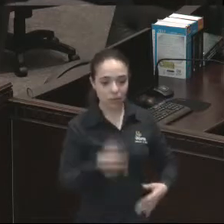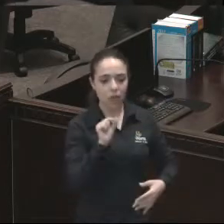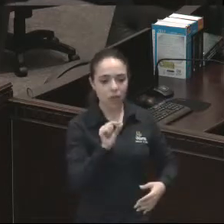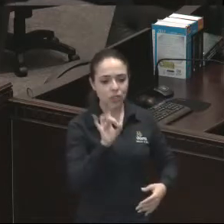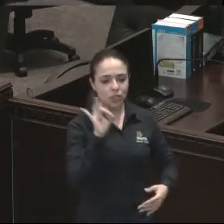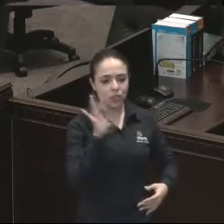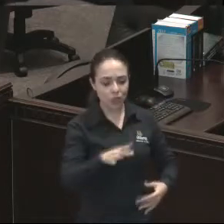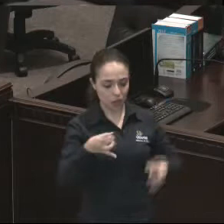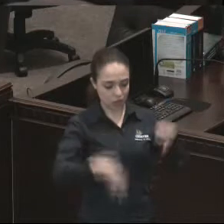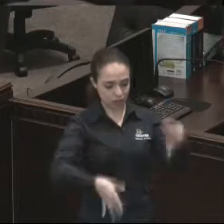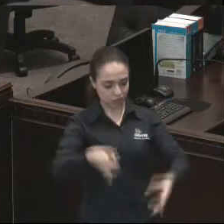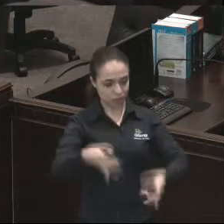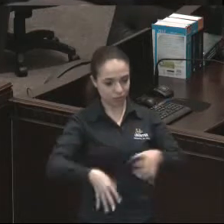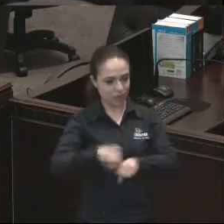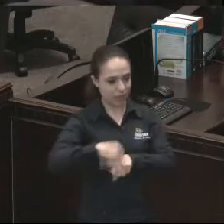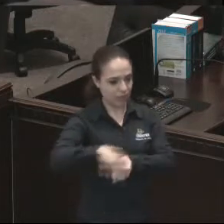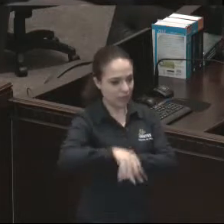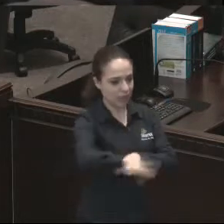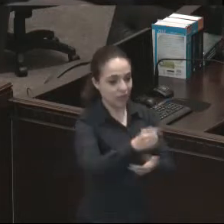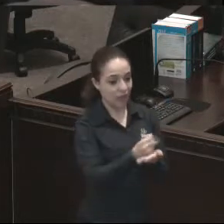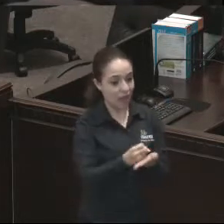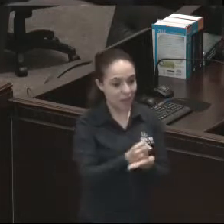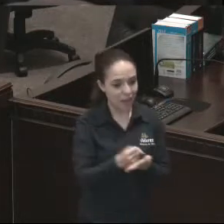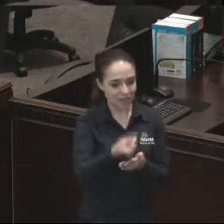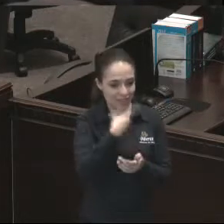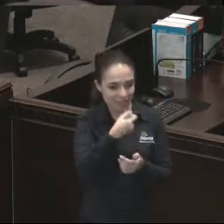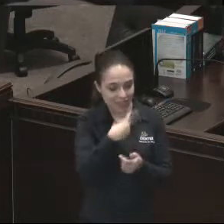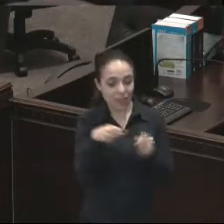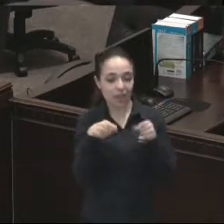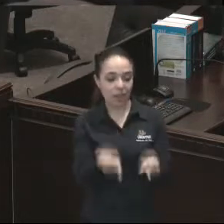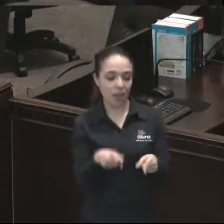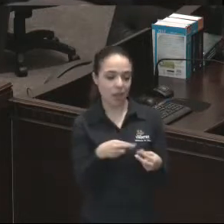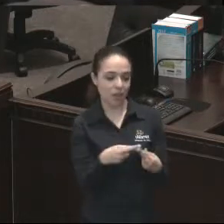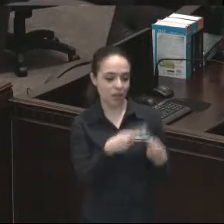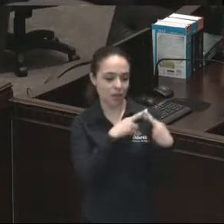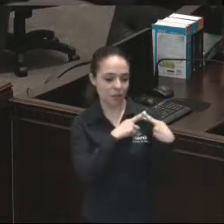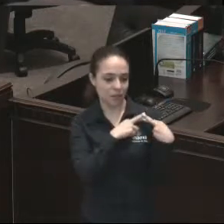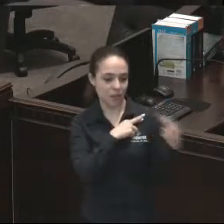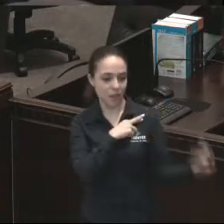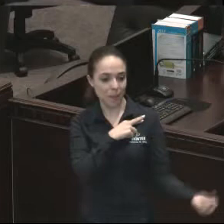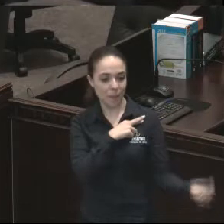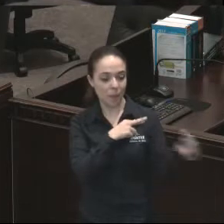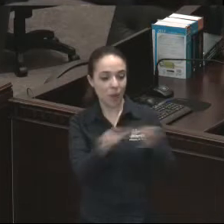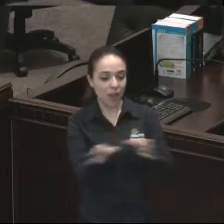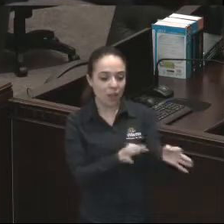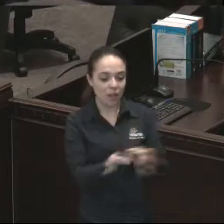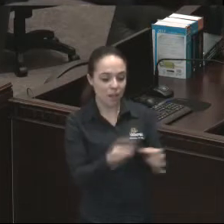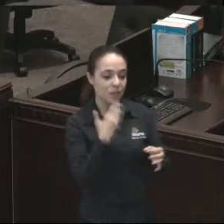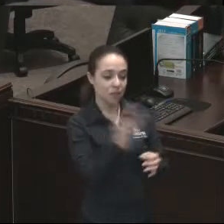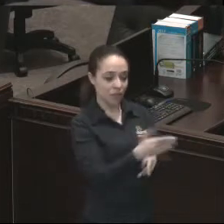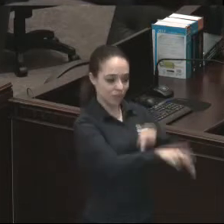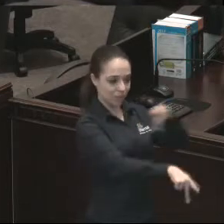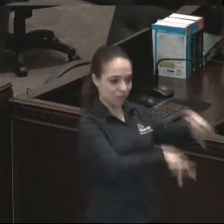é responsabilidade dos distribuidores, farmácias, drogarias e etc., de ter um programa, um